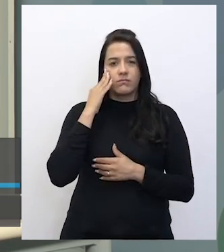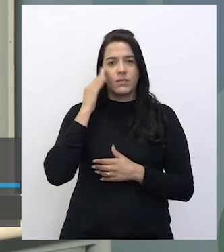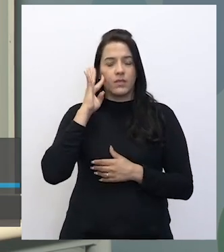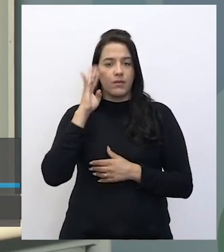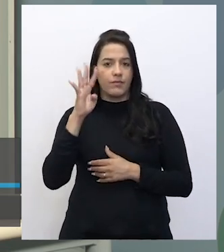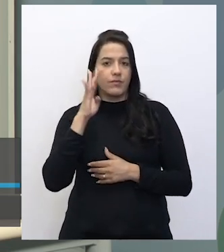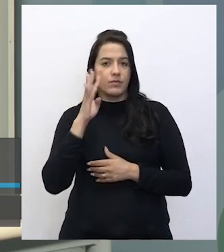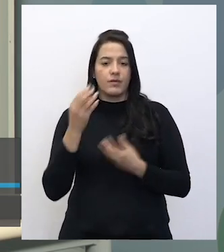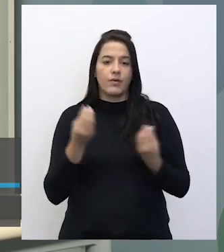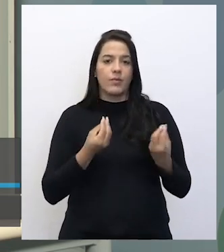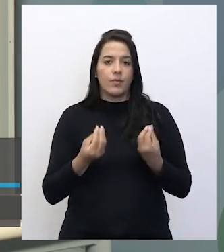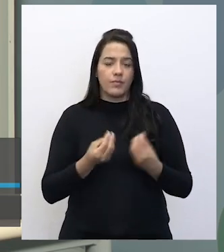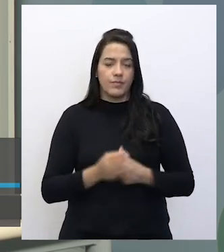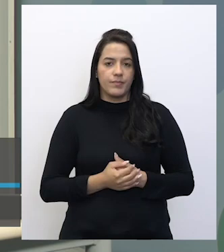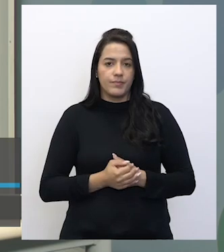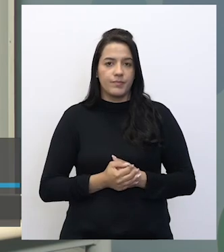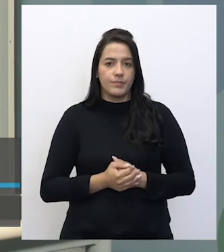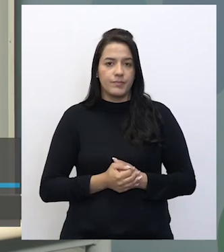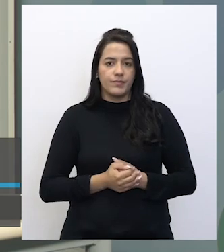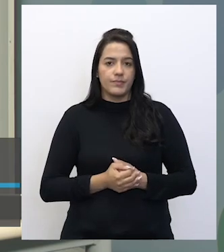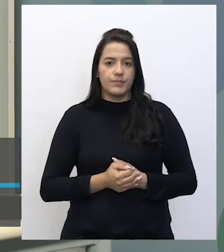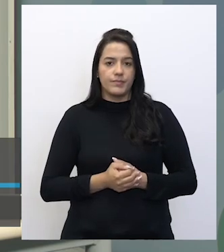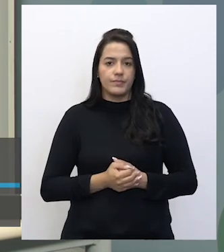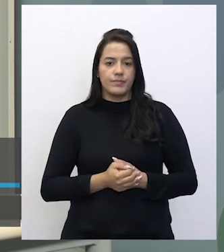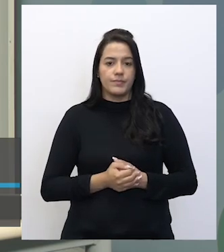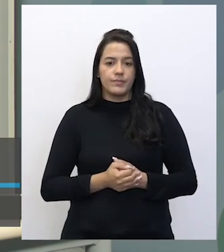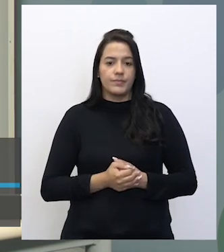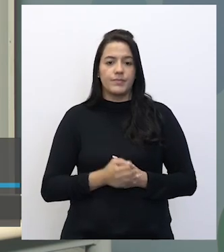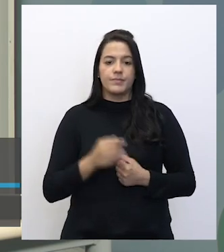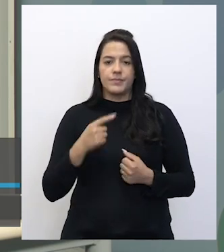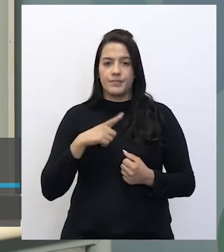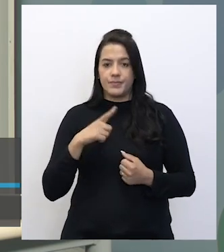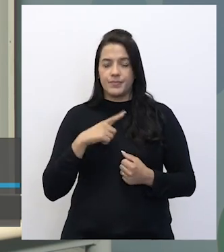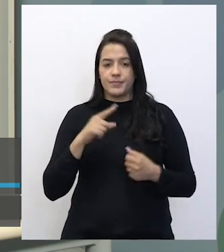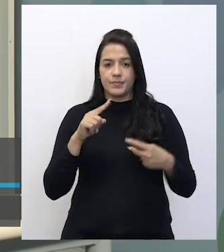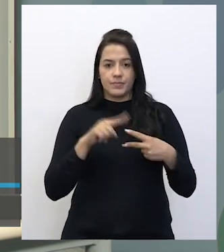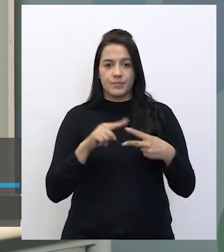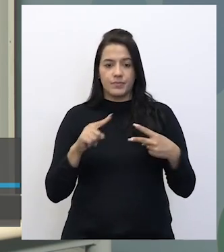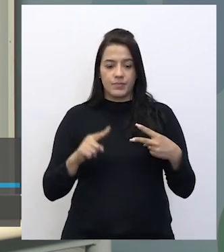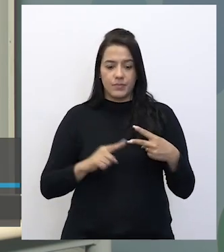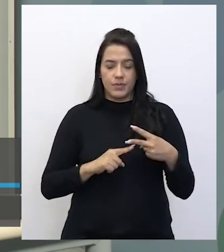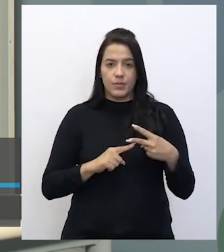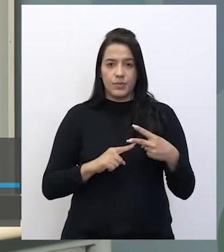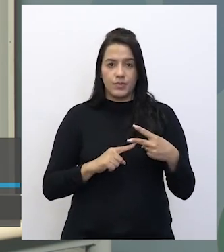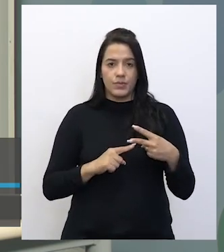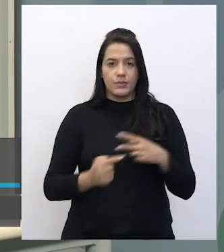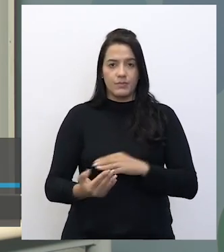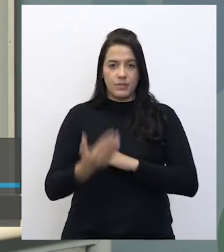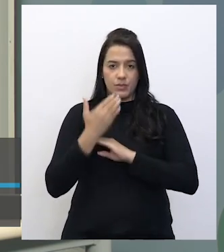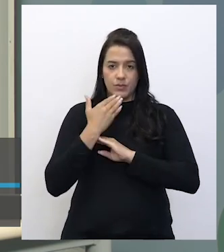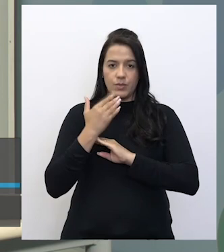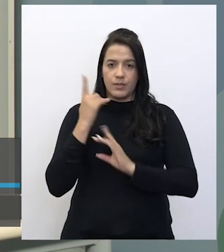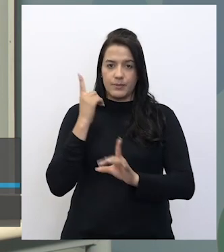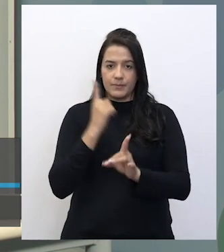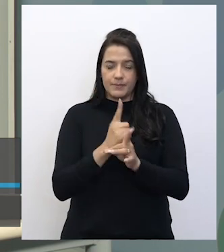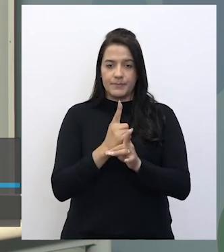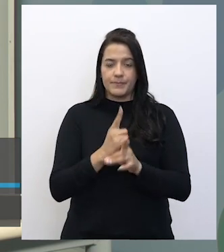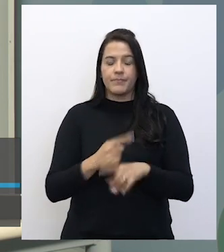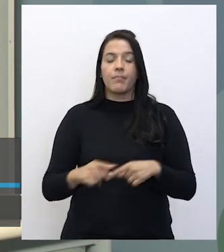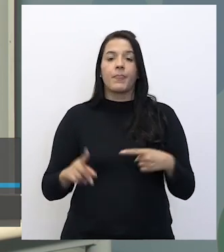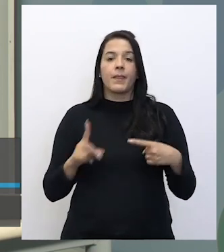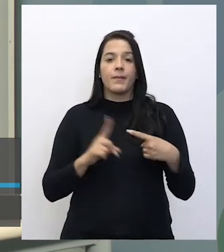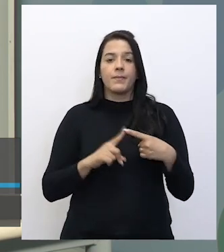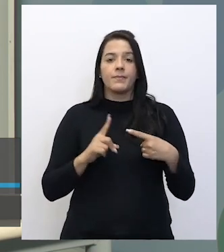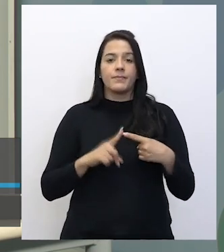filosofia? Né? Bem, nós temos pelo menos duas pistas, né? E uma